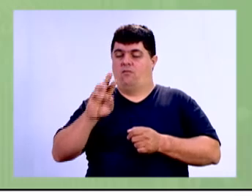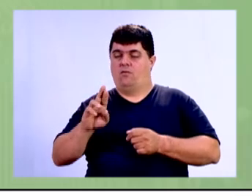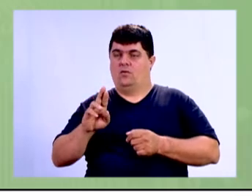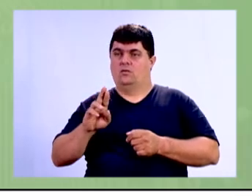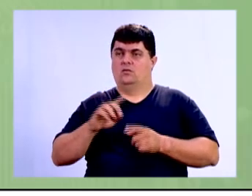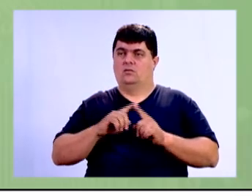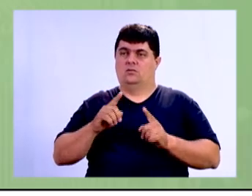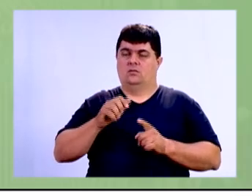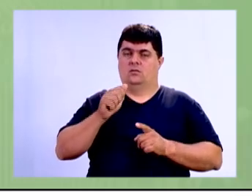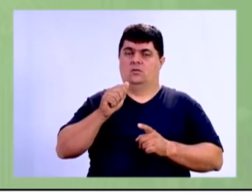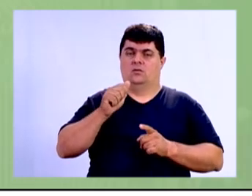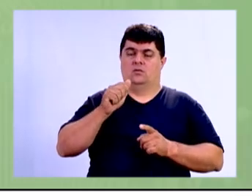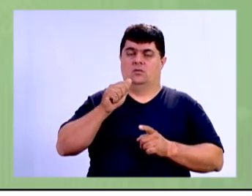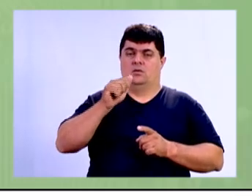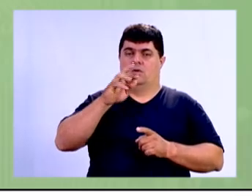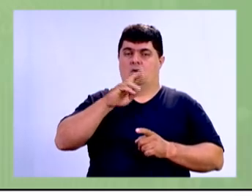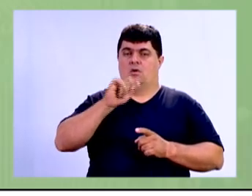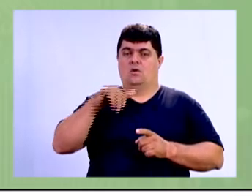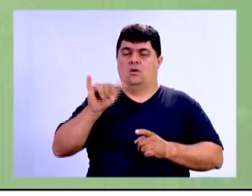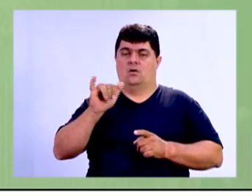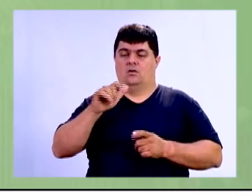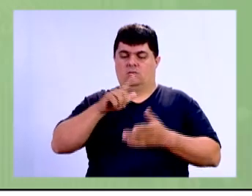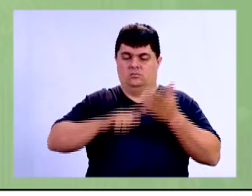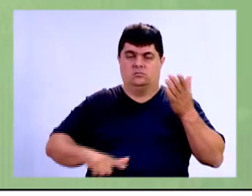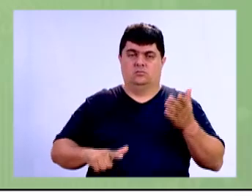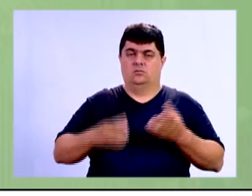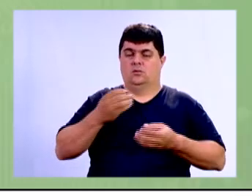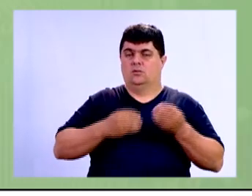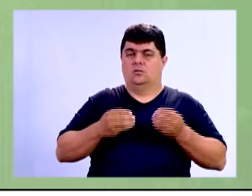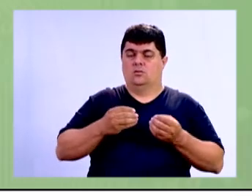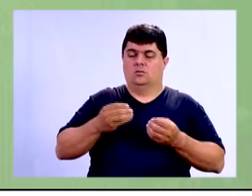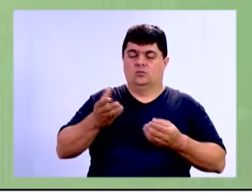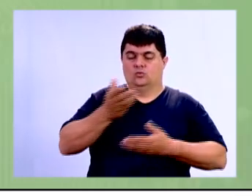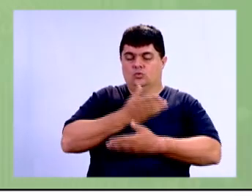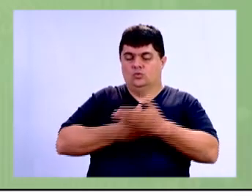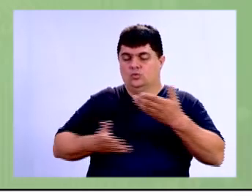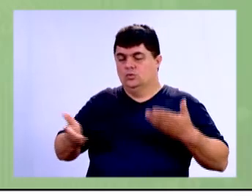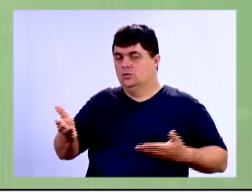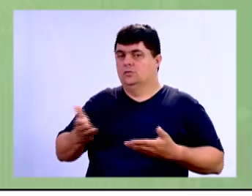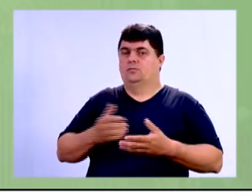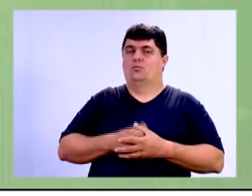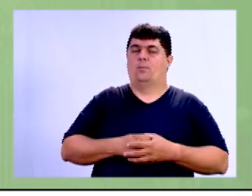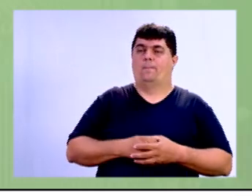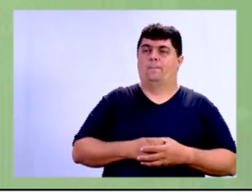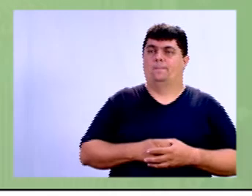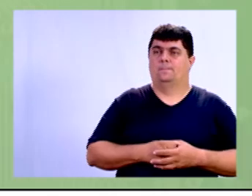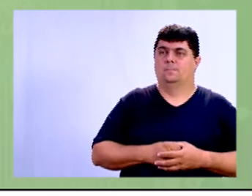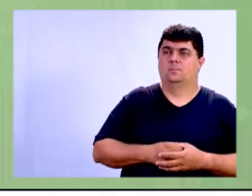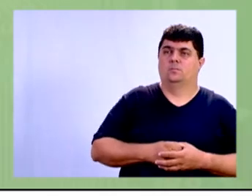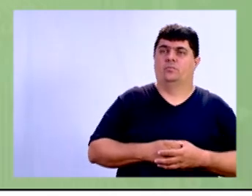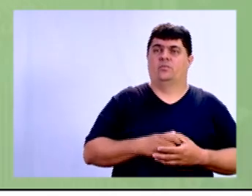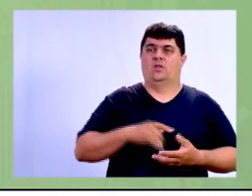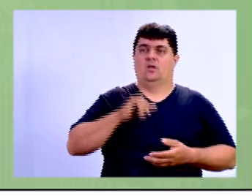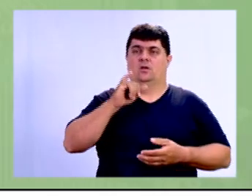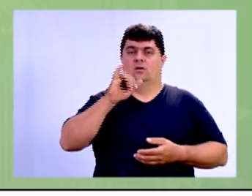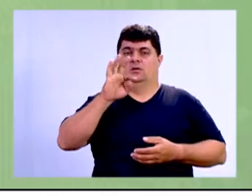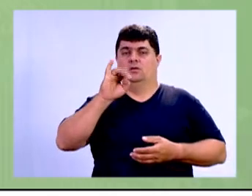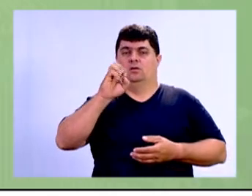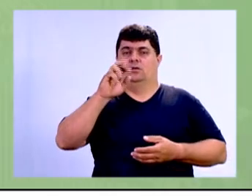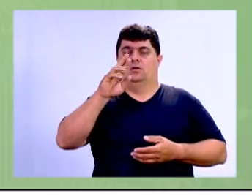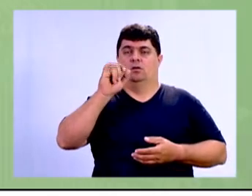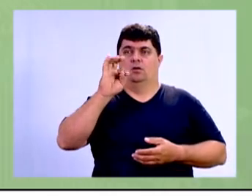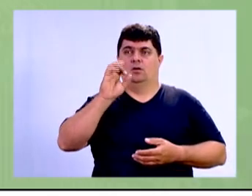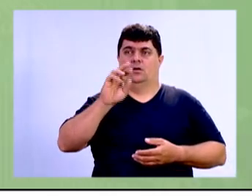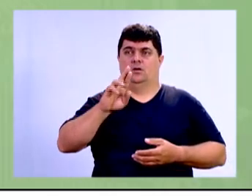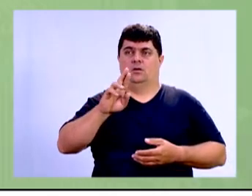E no array list, como é que eu faço para percorrer todos os elementos de uma lista, gente? Vamos lá. Não tem o iterator? Eu crio o iterator. O